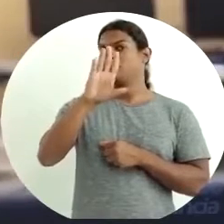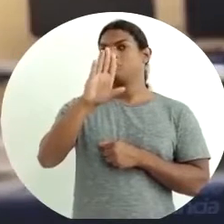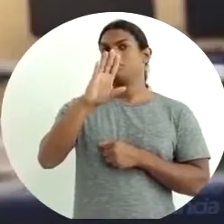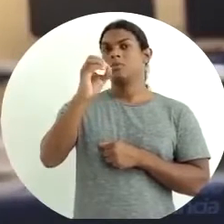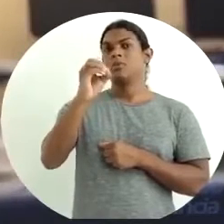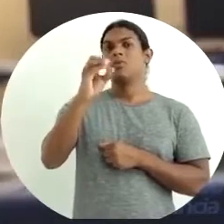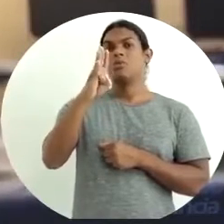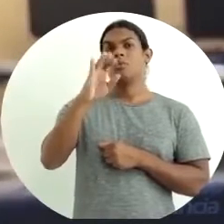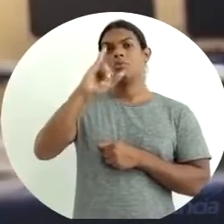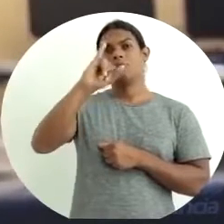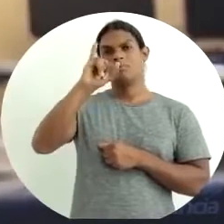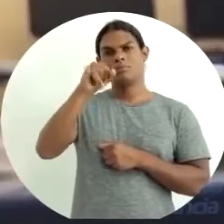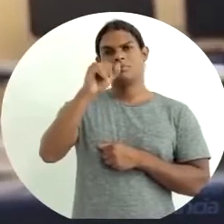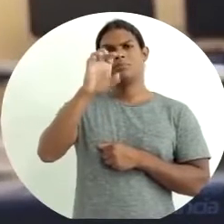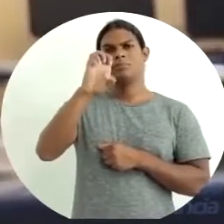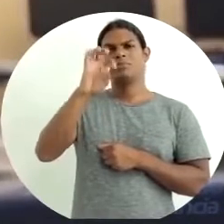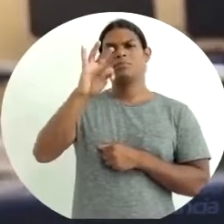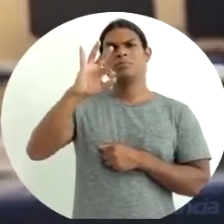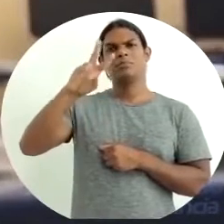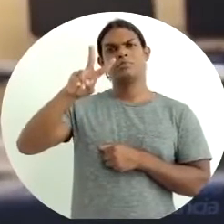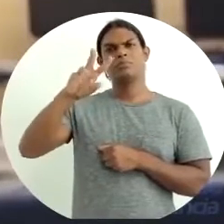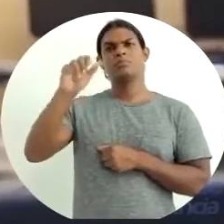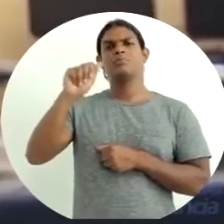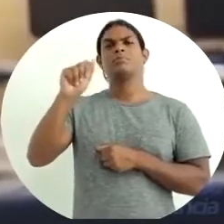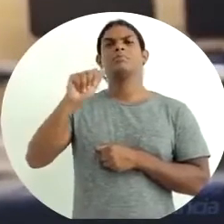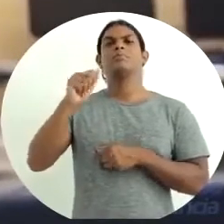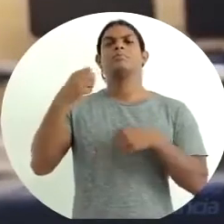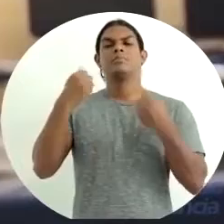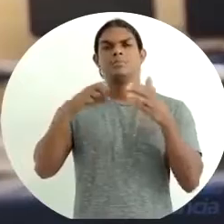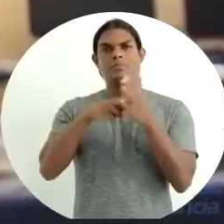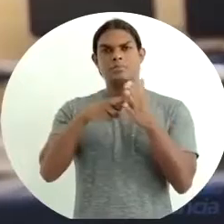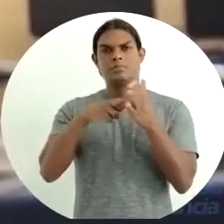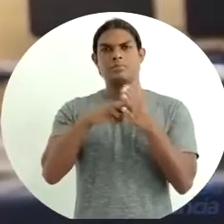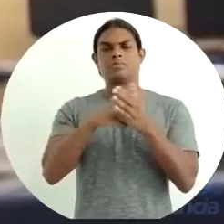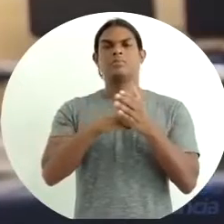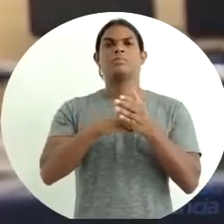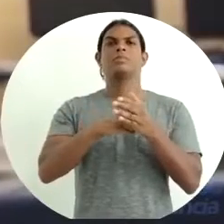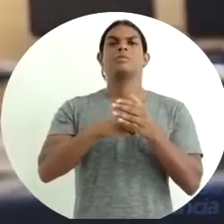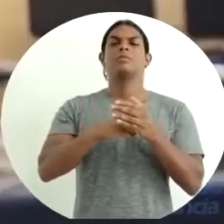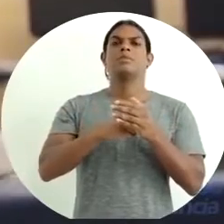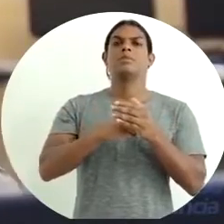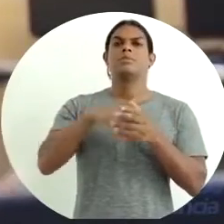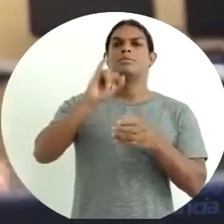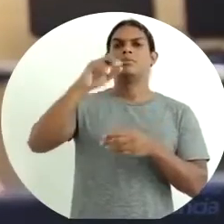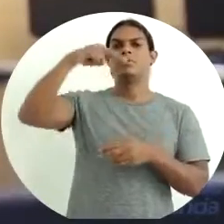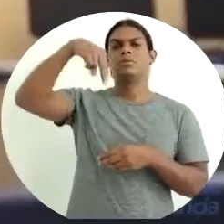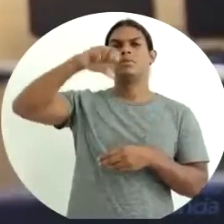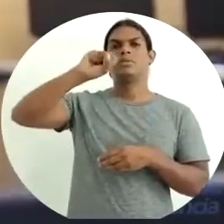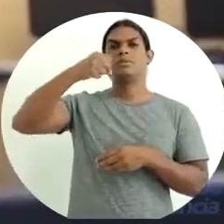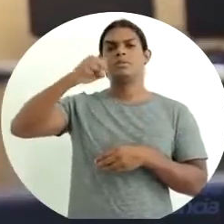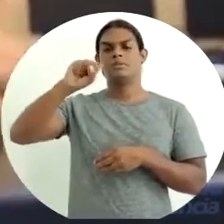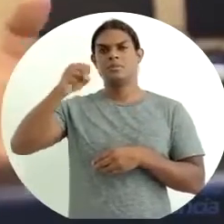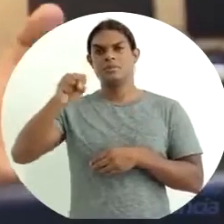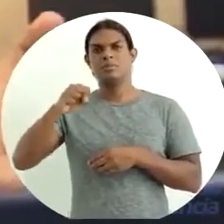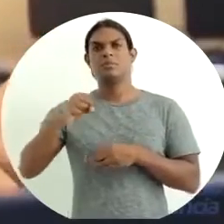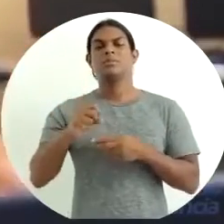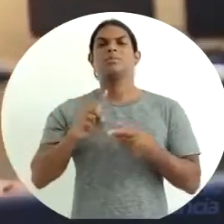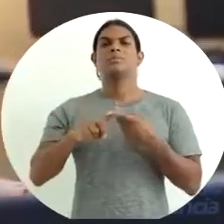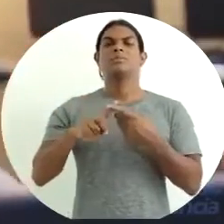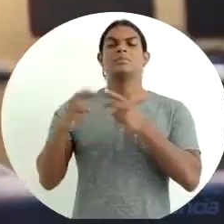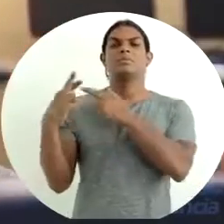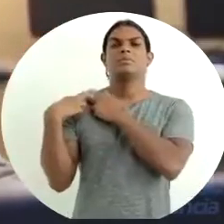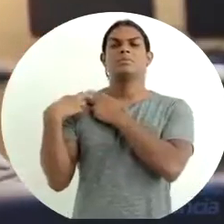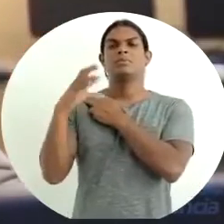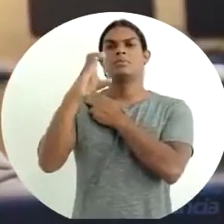trabalhador receberá, será assegurado, é obrigatoriedade da Previdência Social. E a responsabilidade civil,